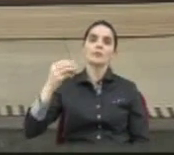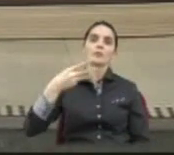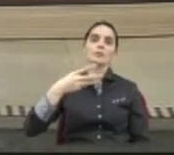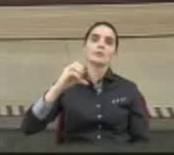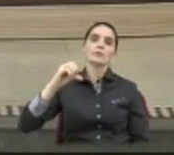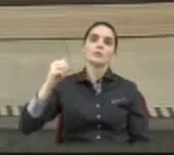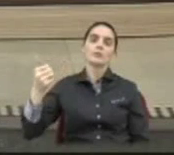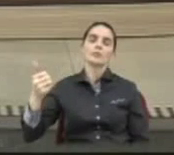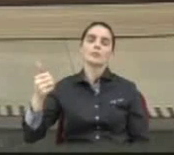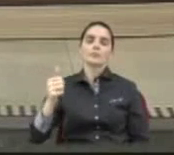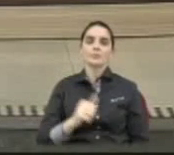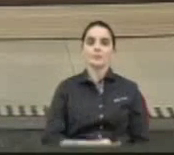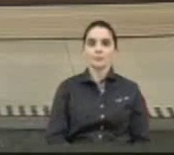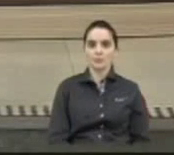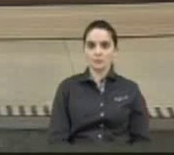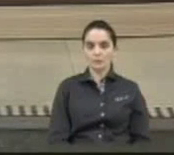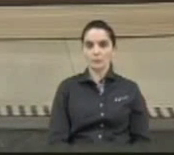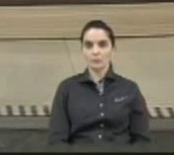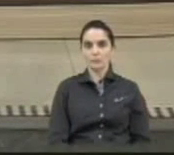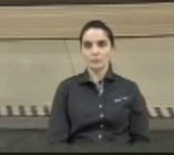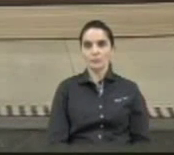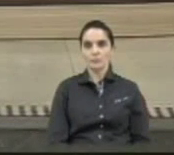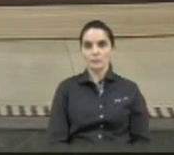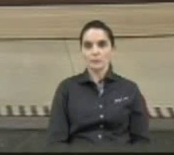391, Pastor Nilton.